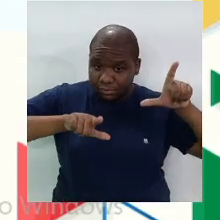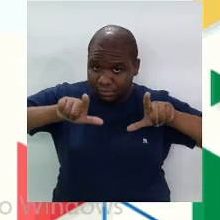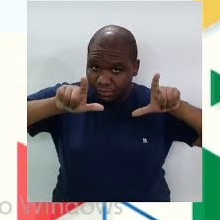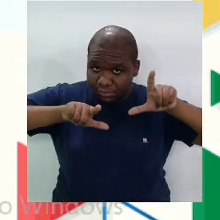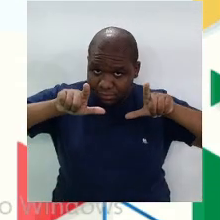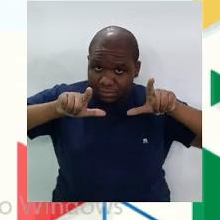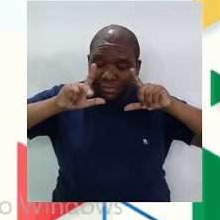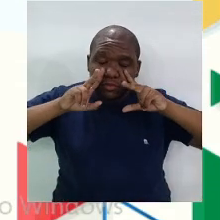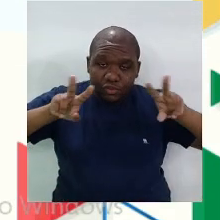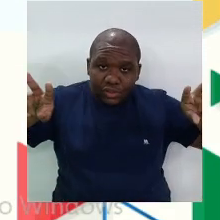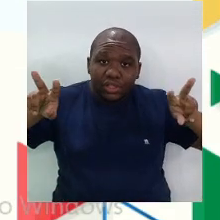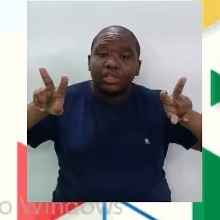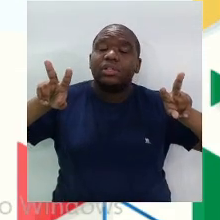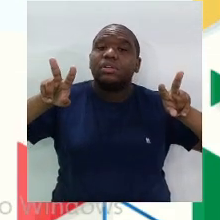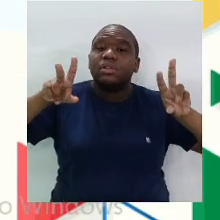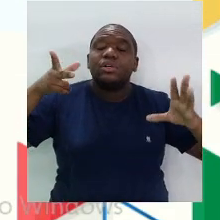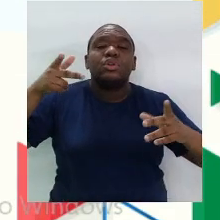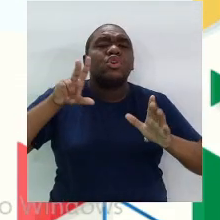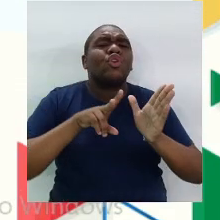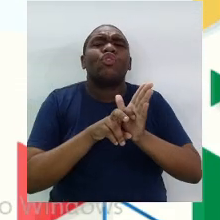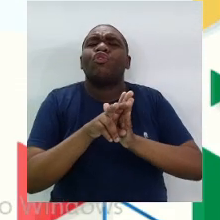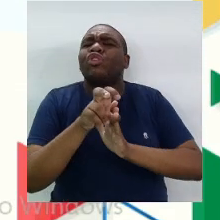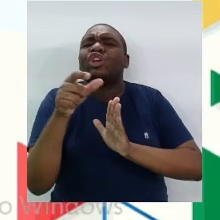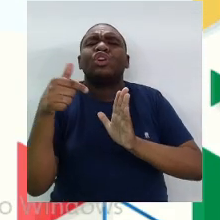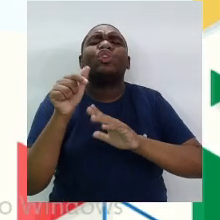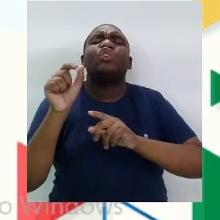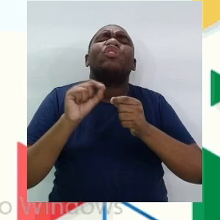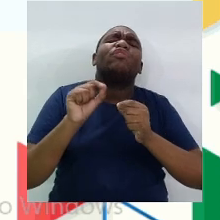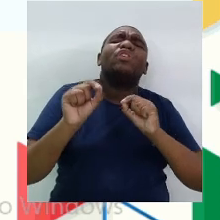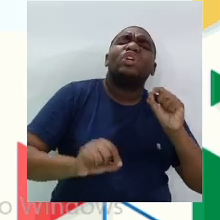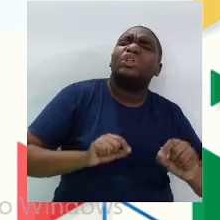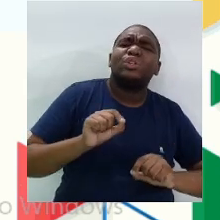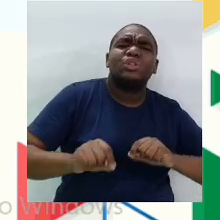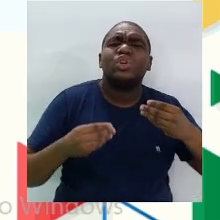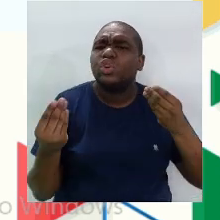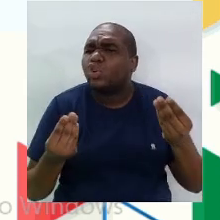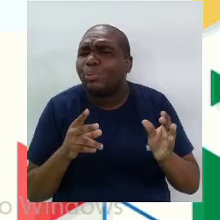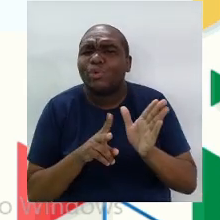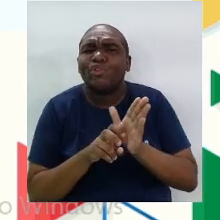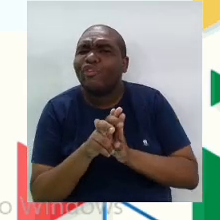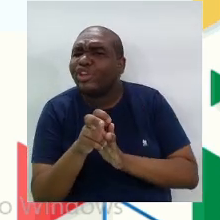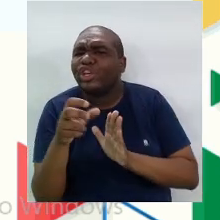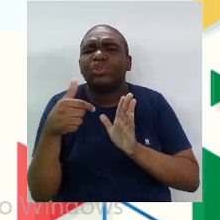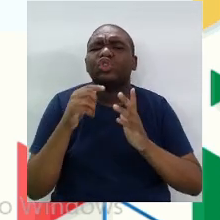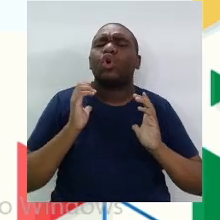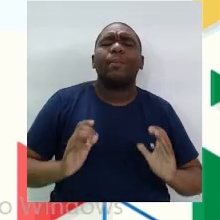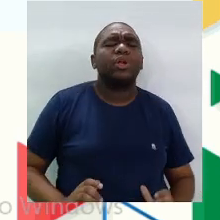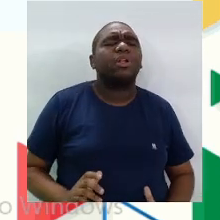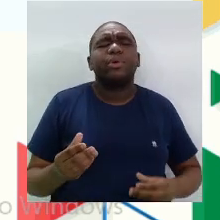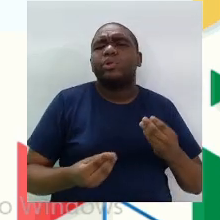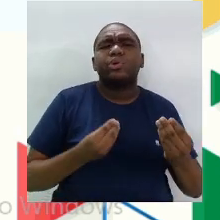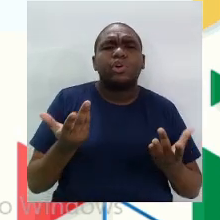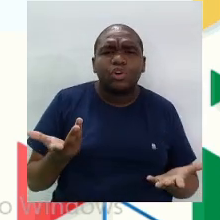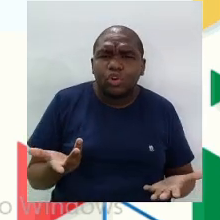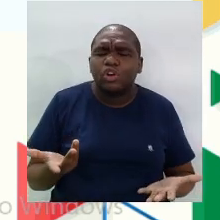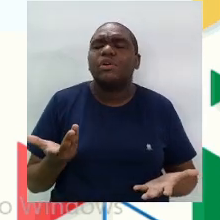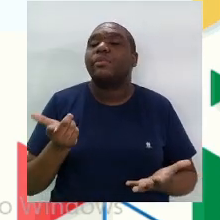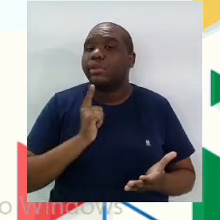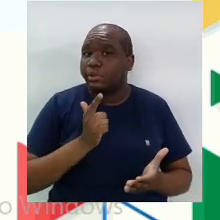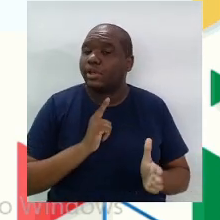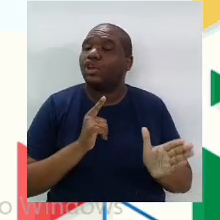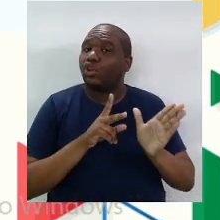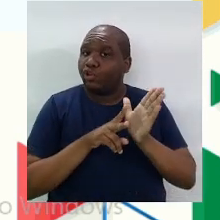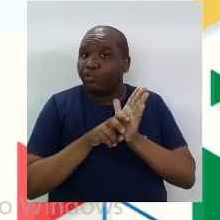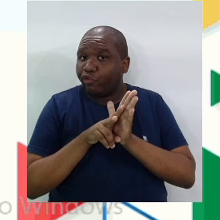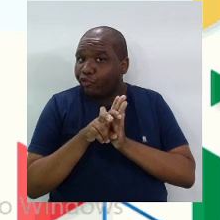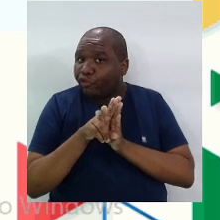observassem o que é que o vírus ele faz. Como é que o vírus ele se comporta? O vírus ele vai invadir,